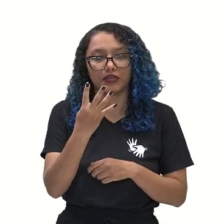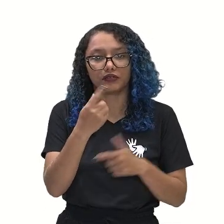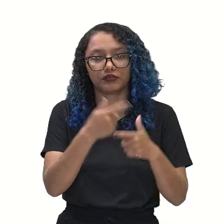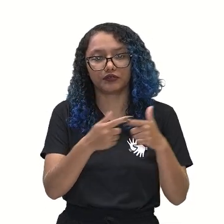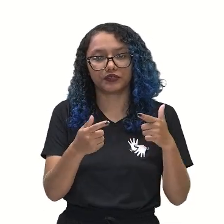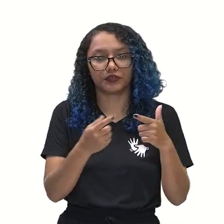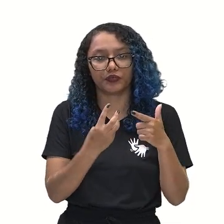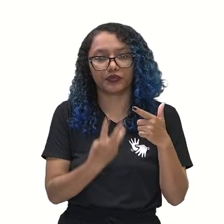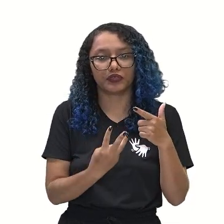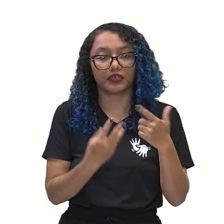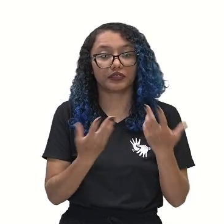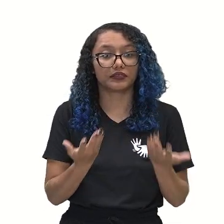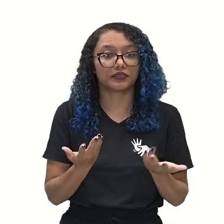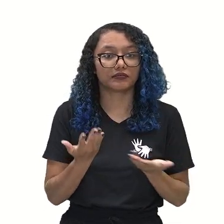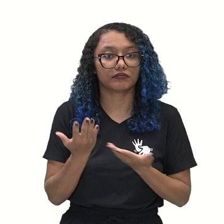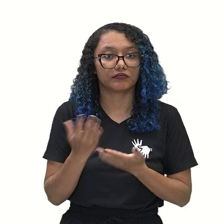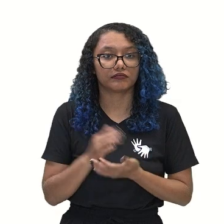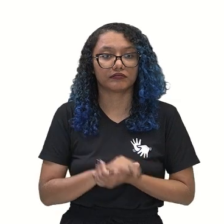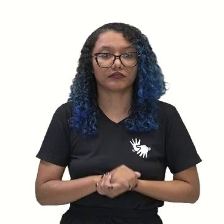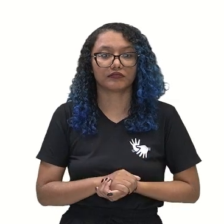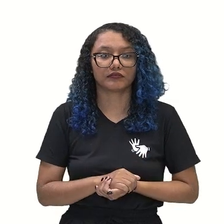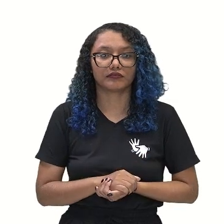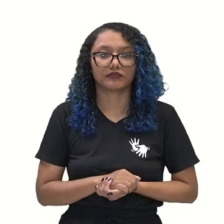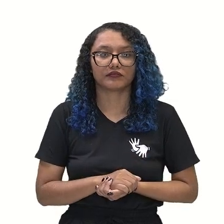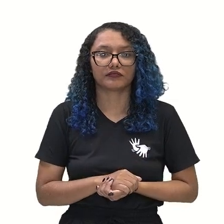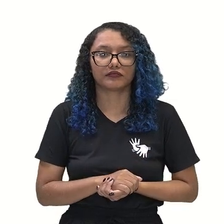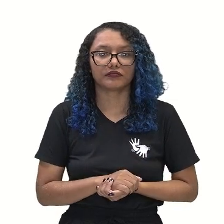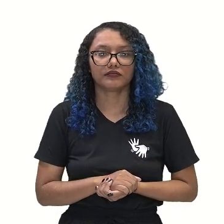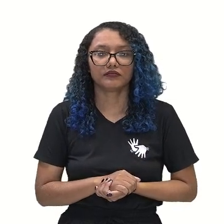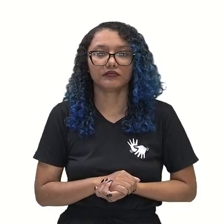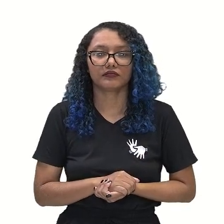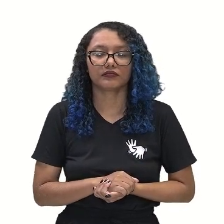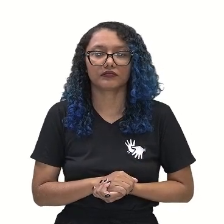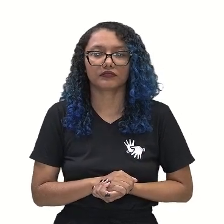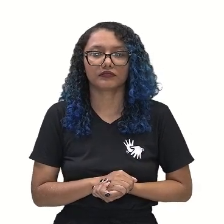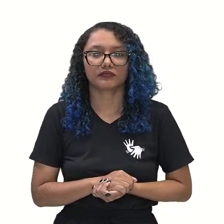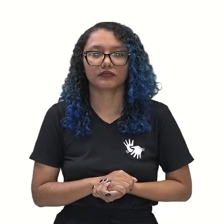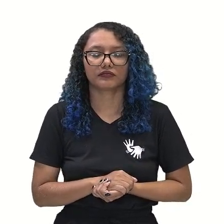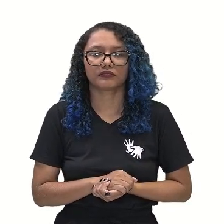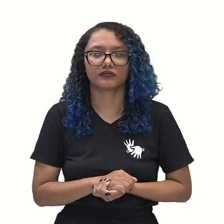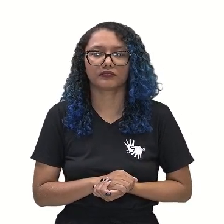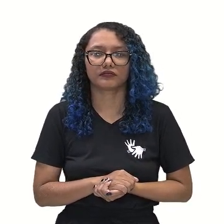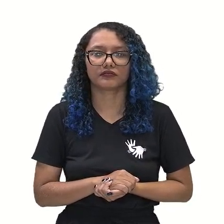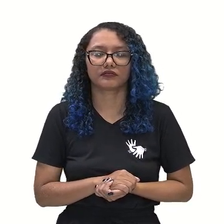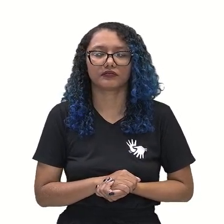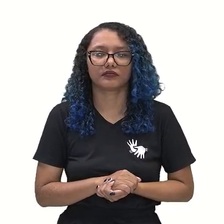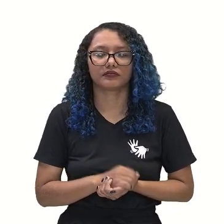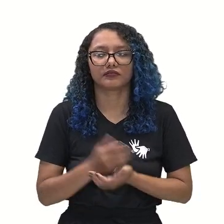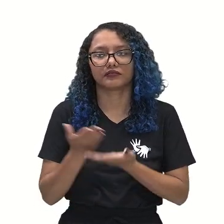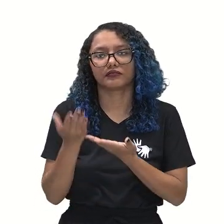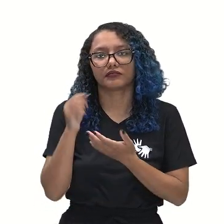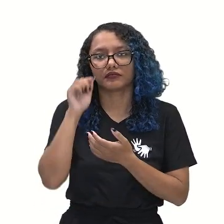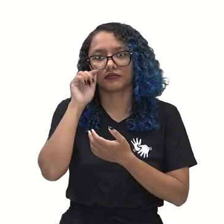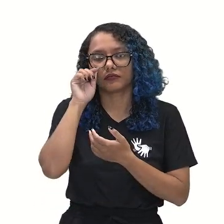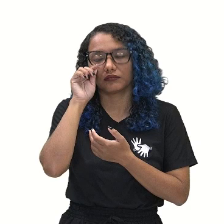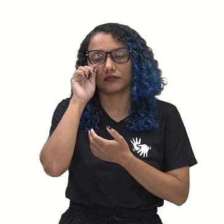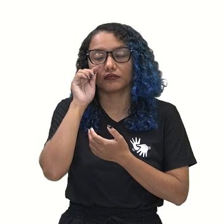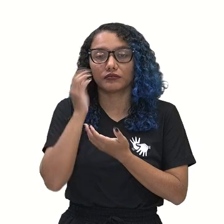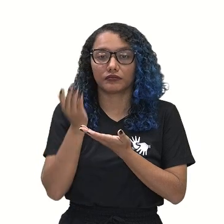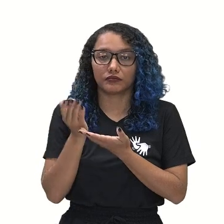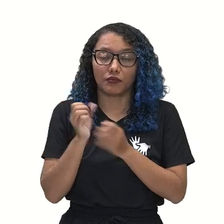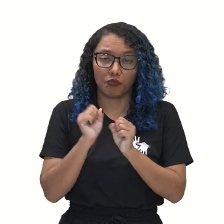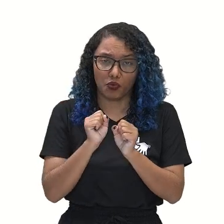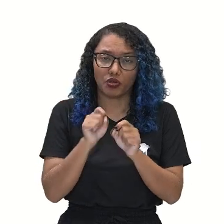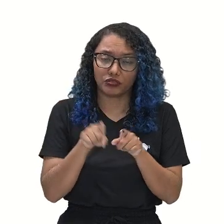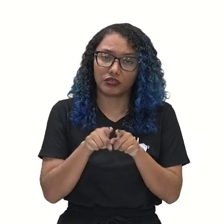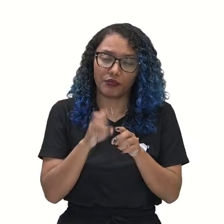passa dividindo, olha só. Então, meu x, fazendo essa continha aqui, você pode